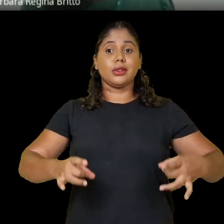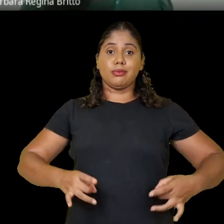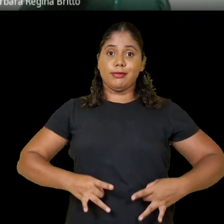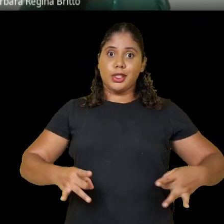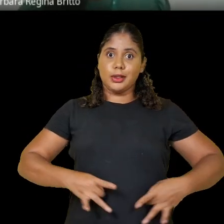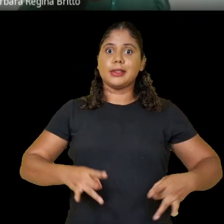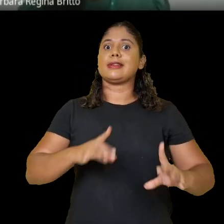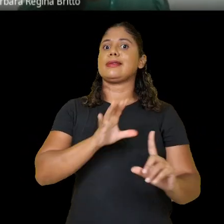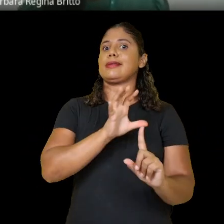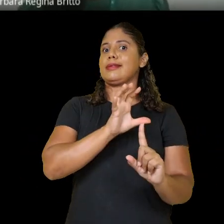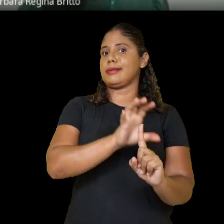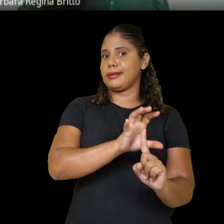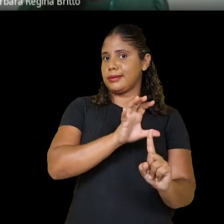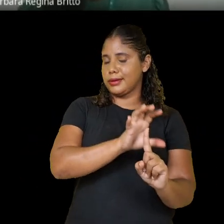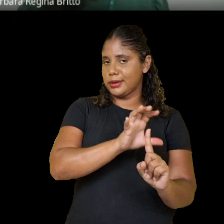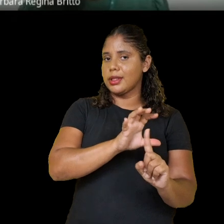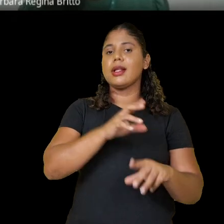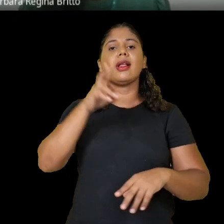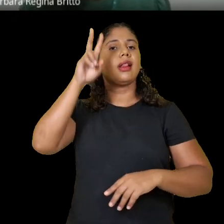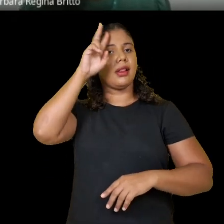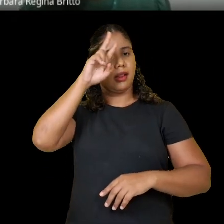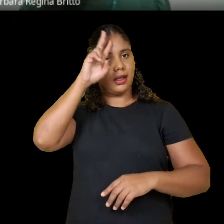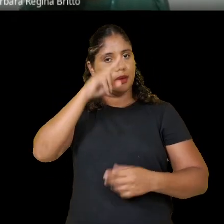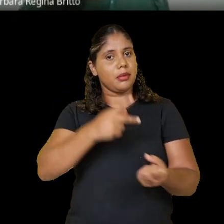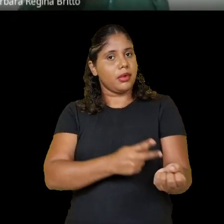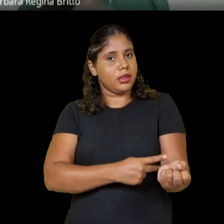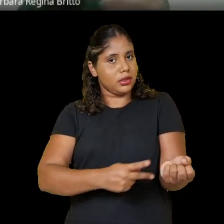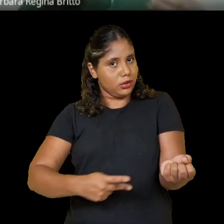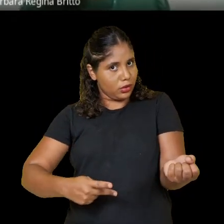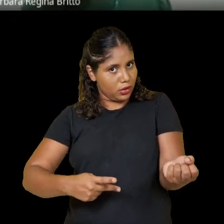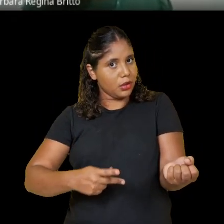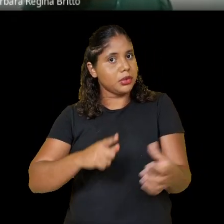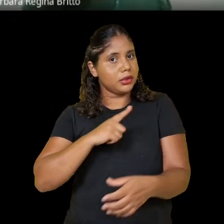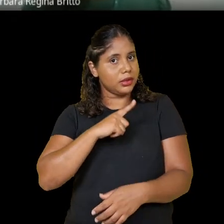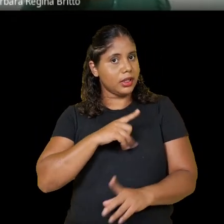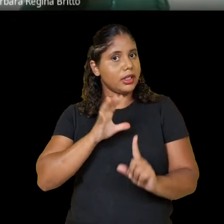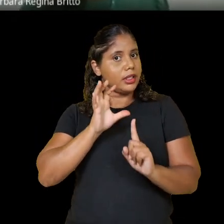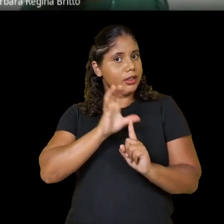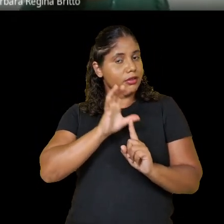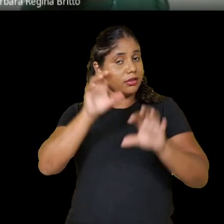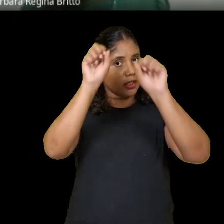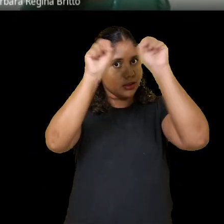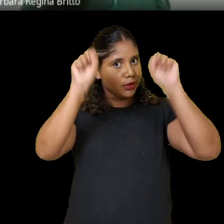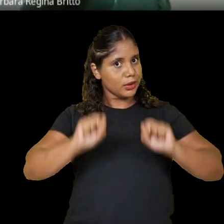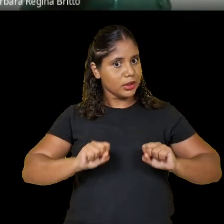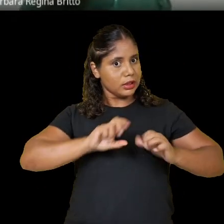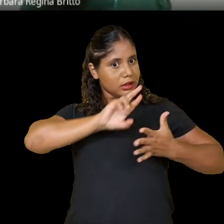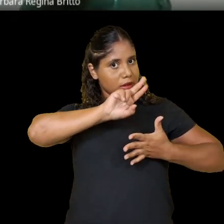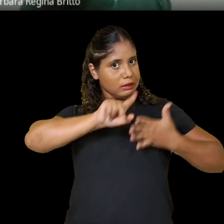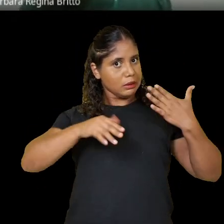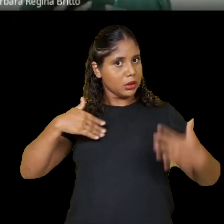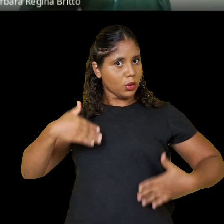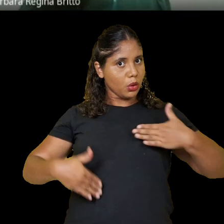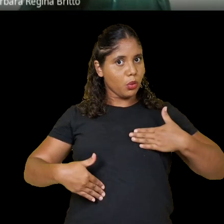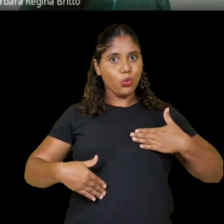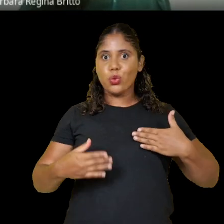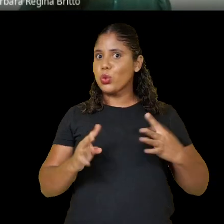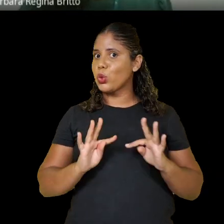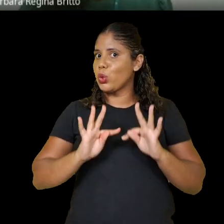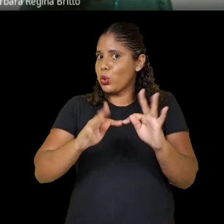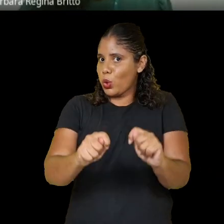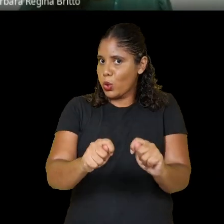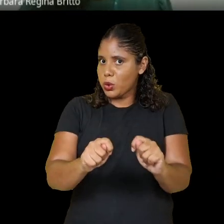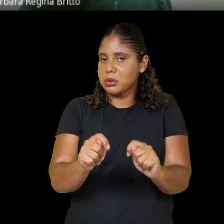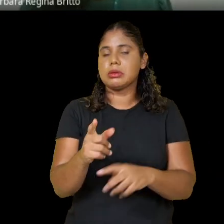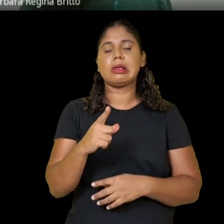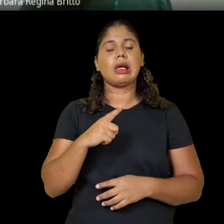eu trouxe lá que os hormônios, eles têm influência, né, sobre todos os sistemas, e aí a progesterona, ela promove esse